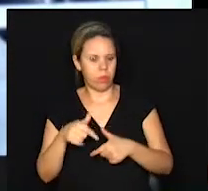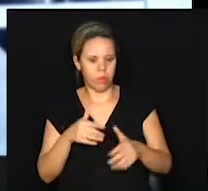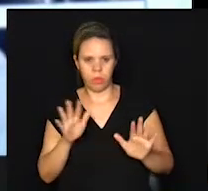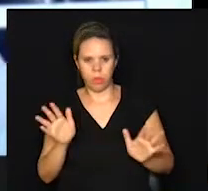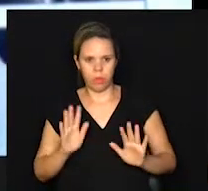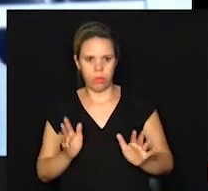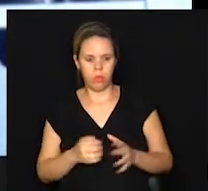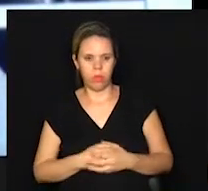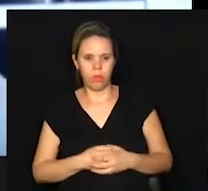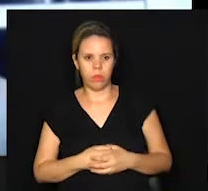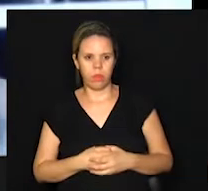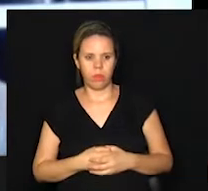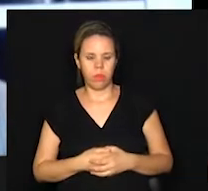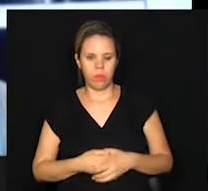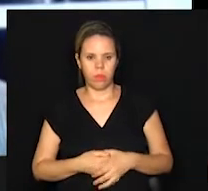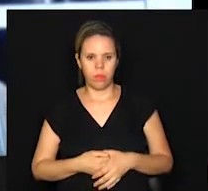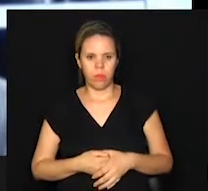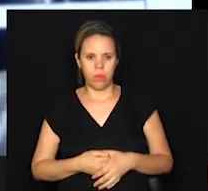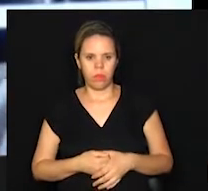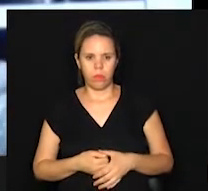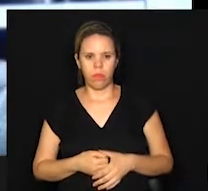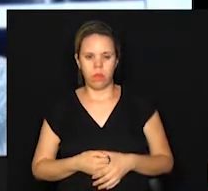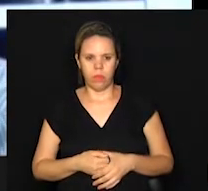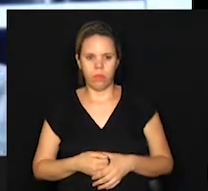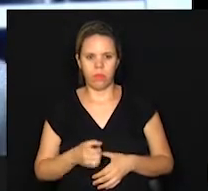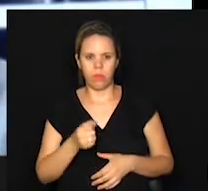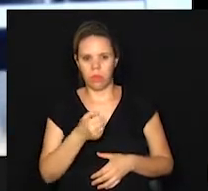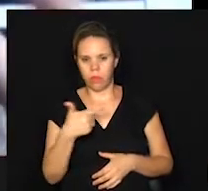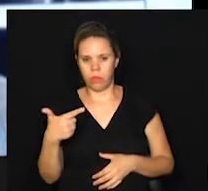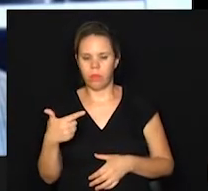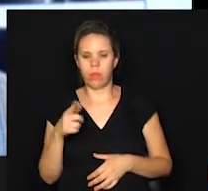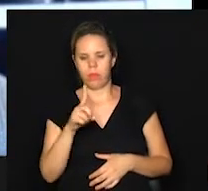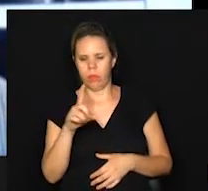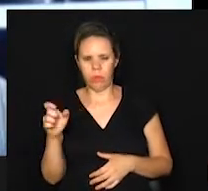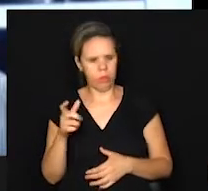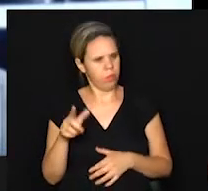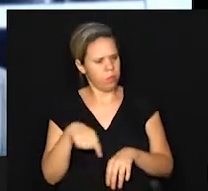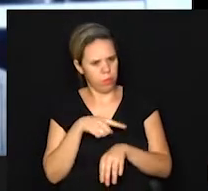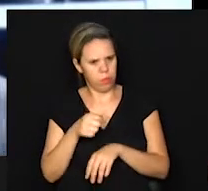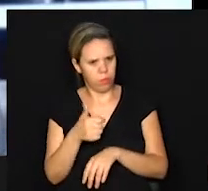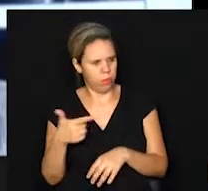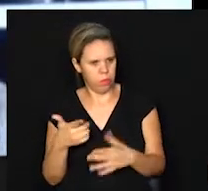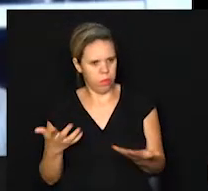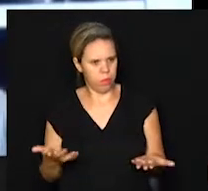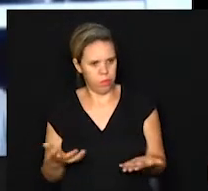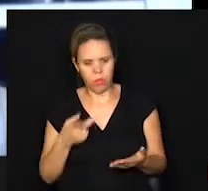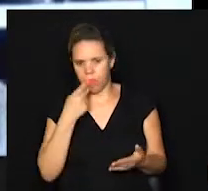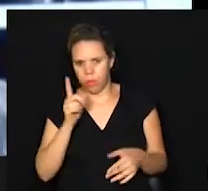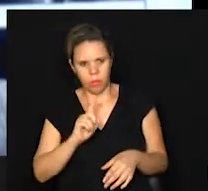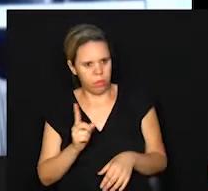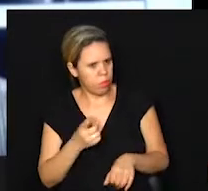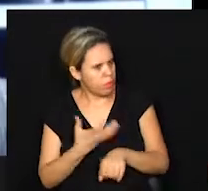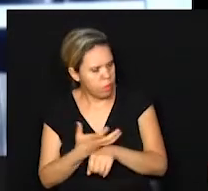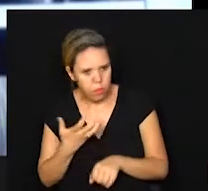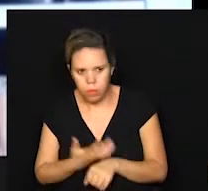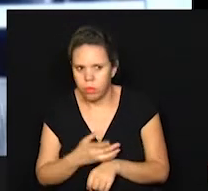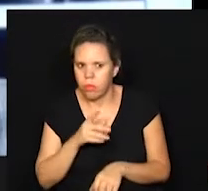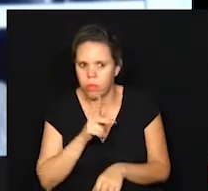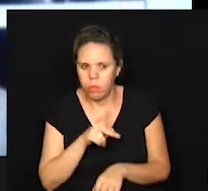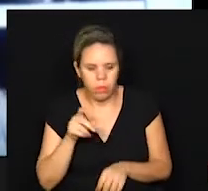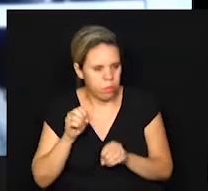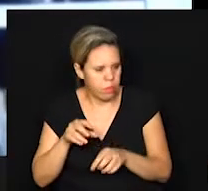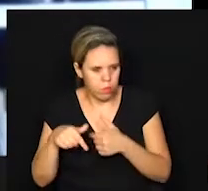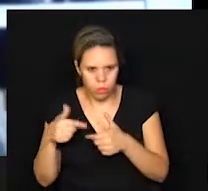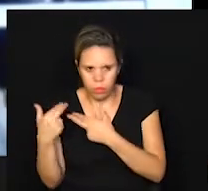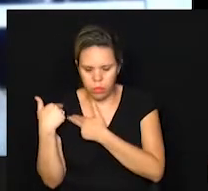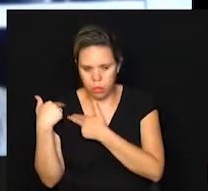aula seria reduzida, só falava que ia ser reduzida de 12 horas aula. E também, tampouco falava das disciplinas que a gente seria